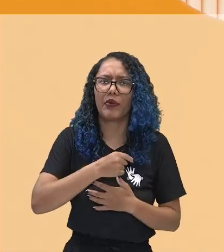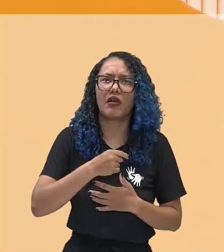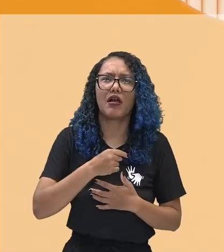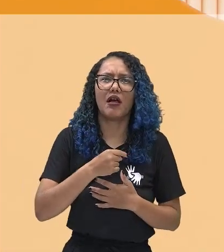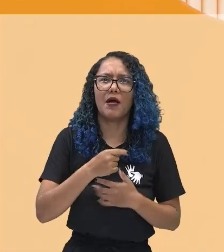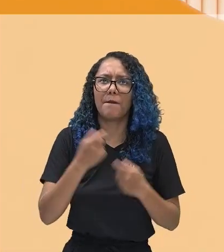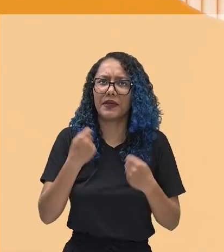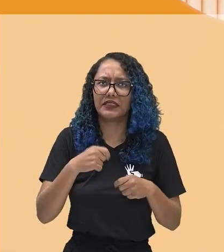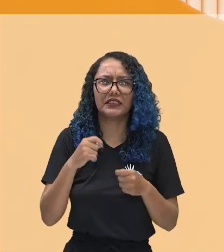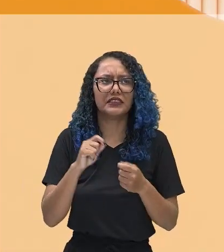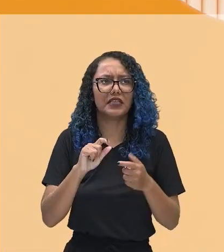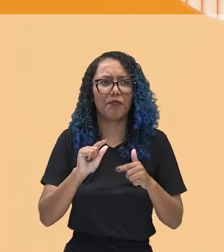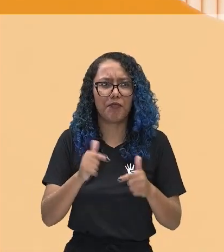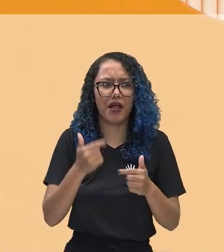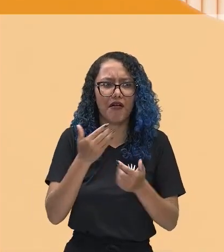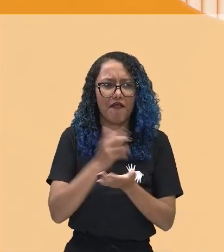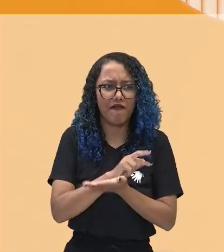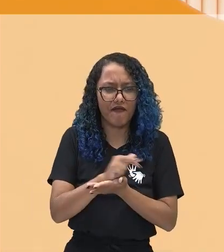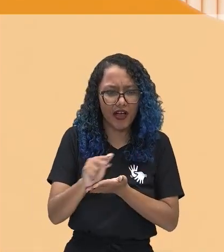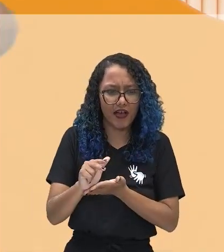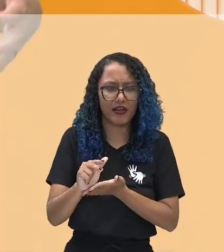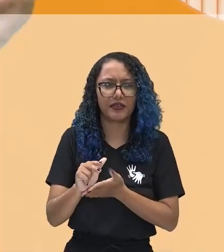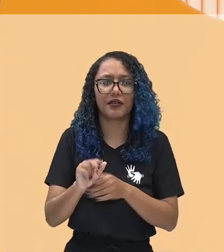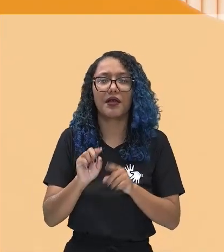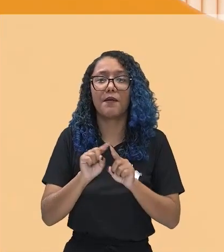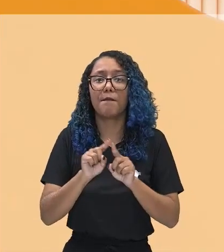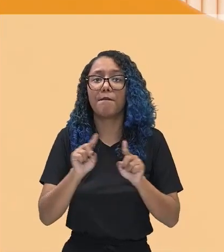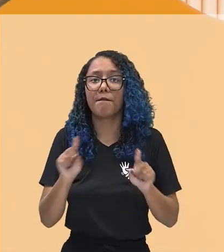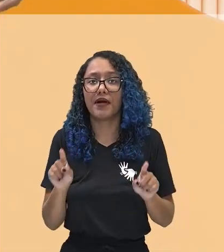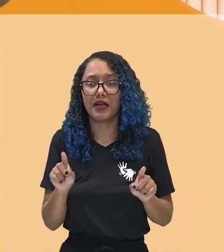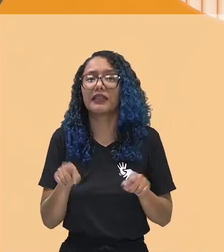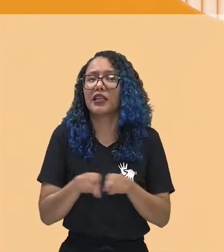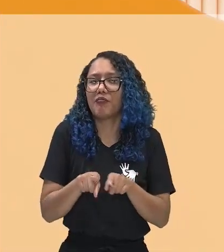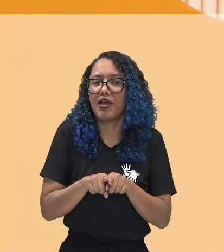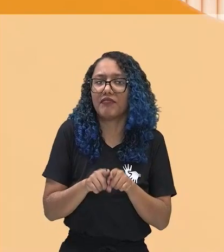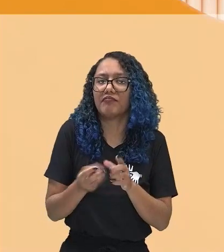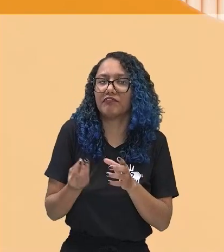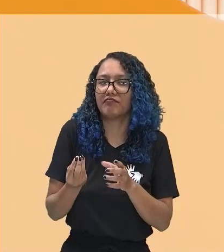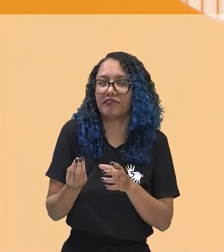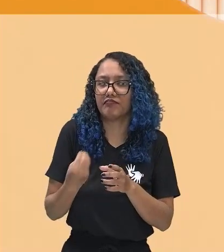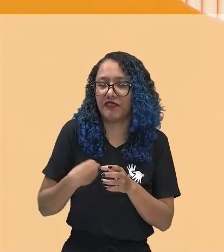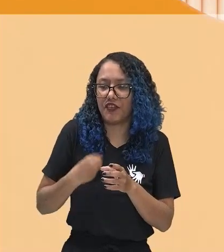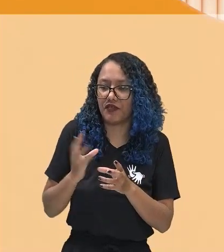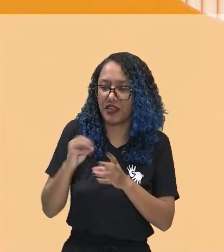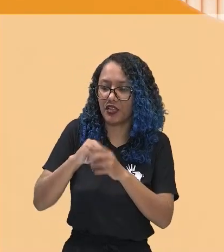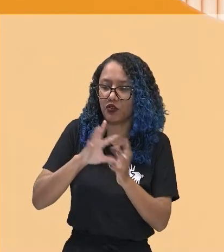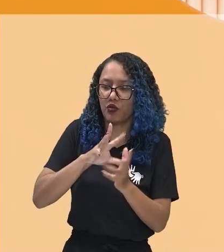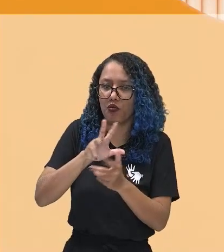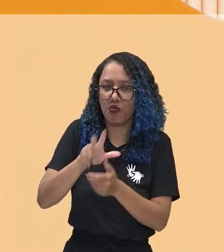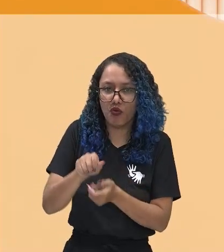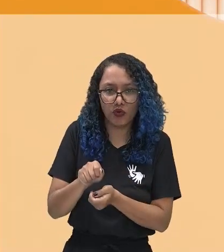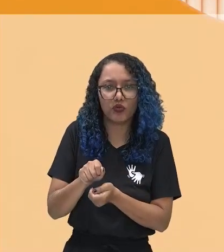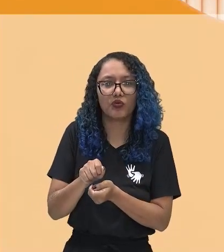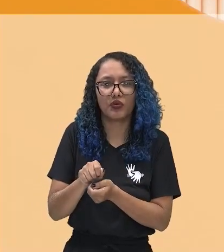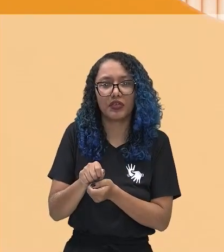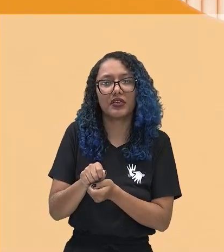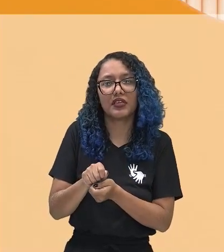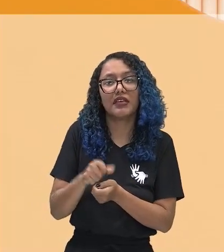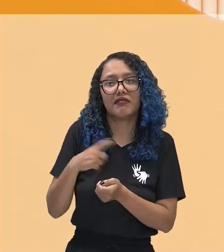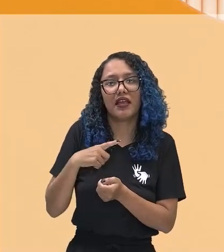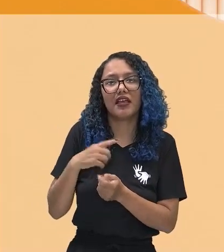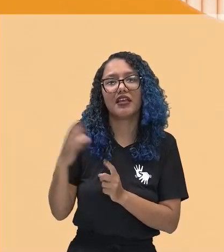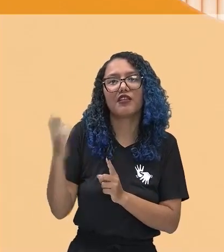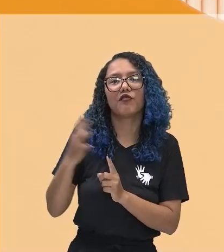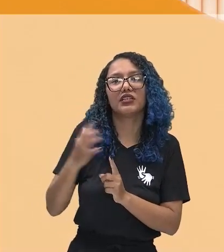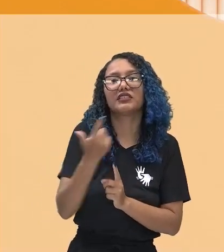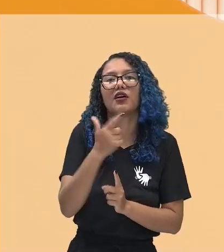né? Mas tu vive dentro de um mundo onde não depende só de você, né? E